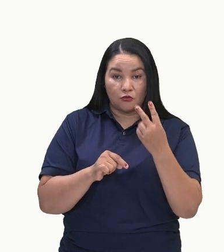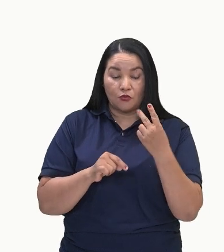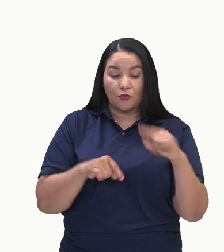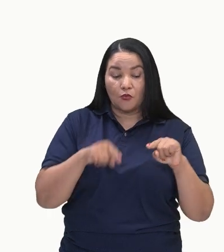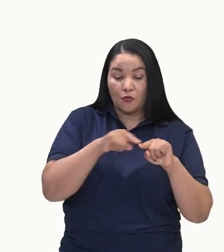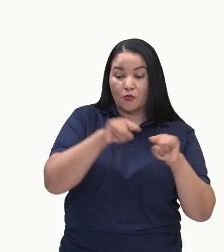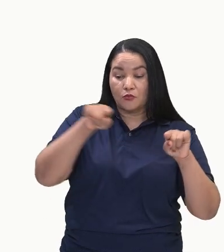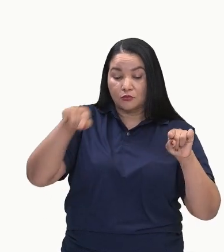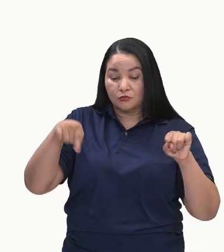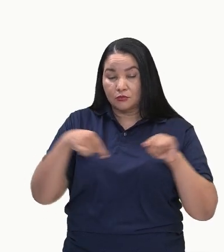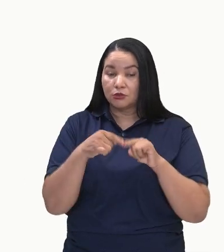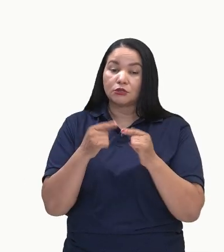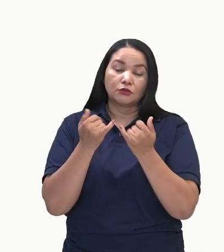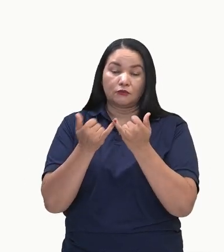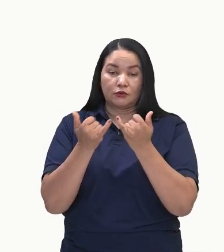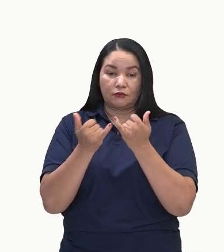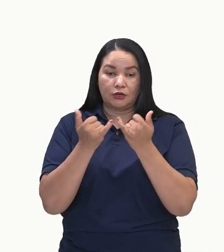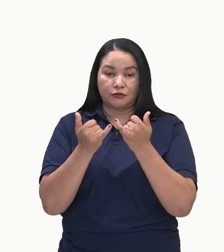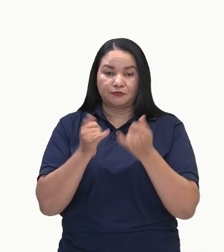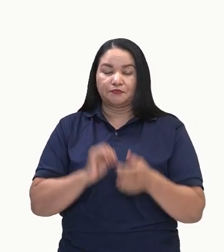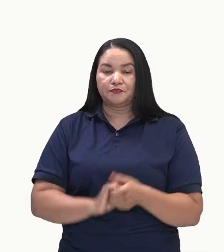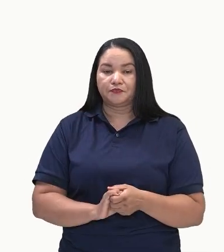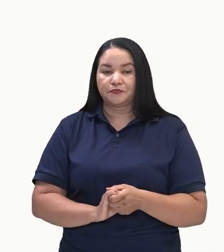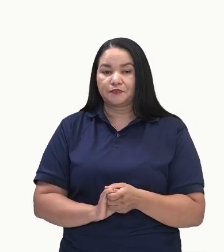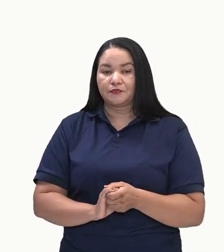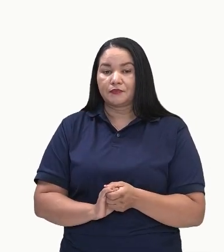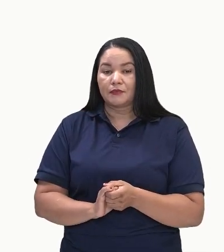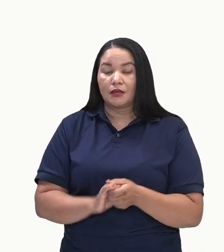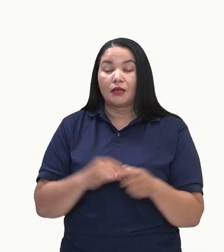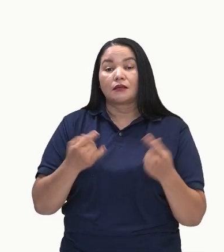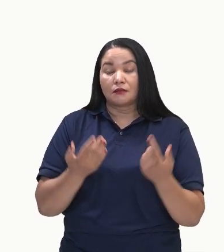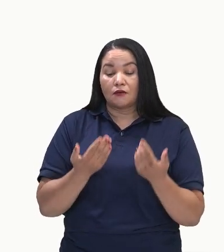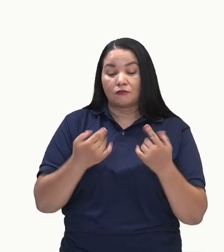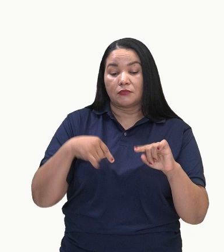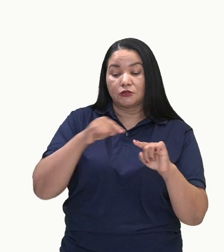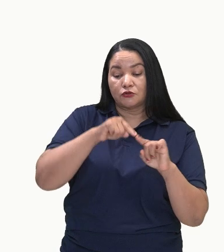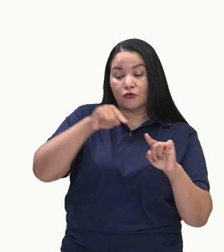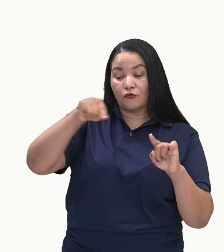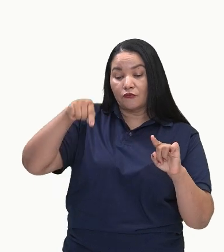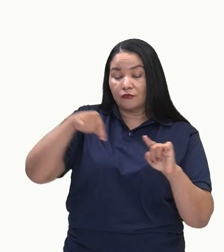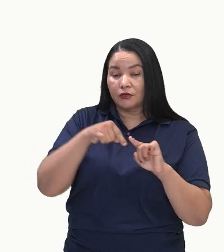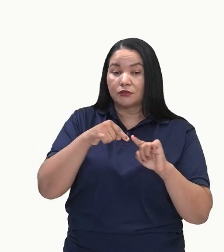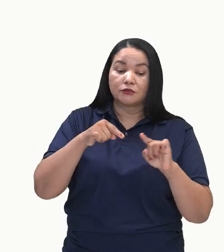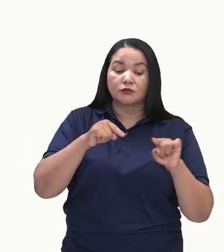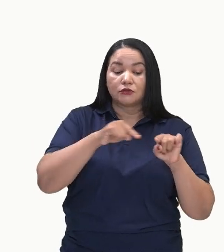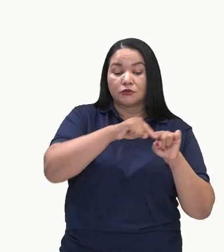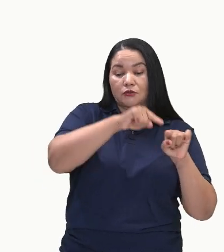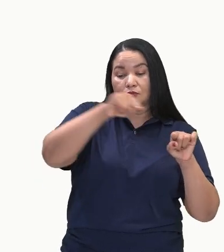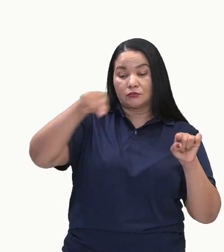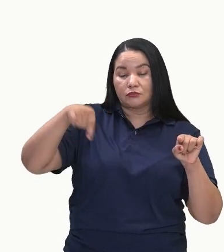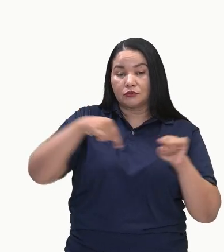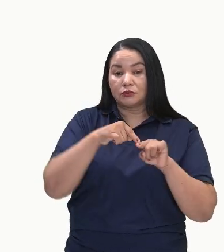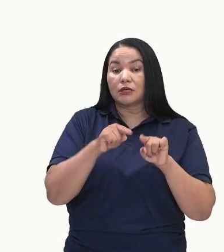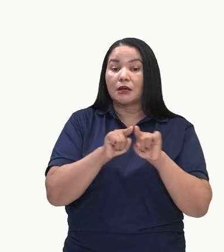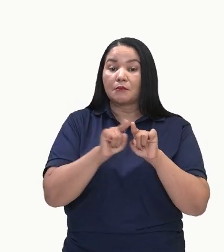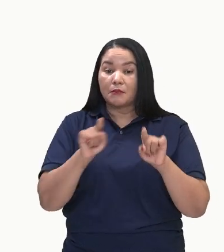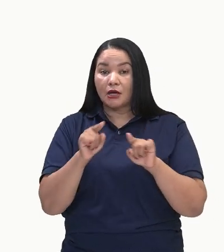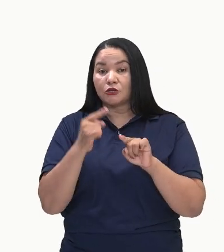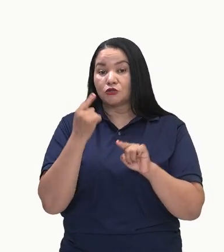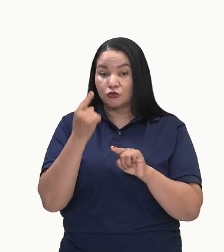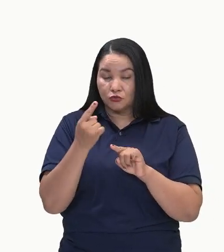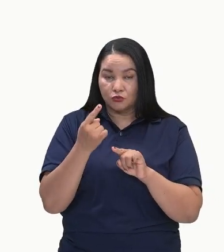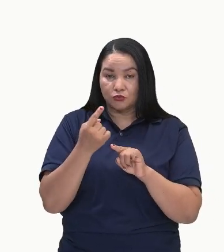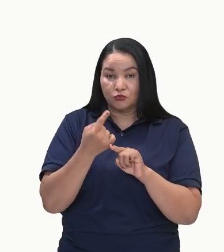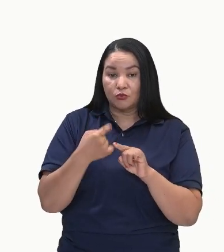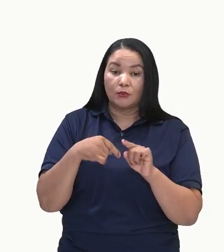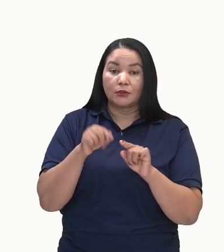bom? Bom, olha só, as circunferências são concêntricas, então compartilham o mesmo centro. No entanto, ó, uma pista tem raio